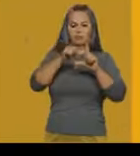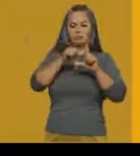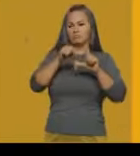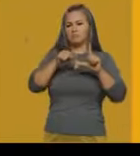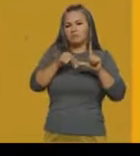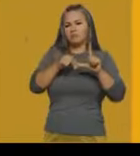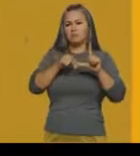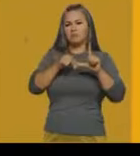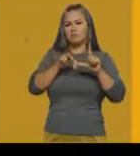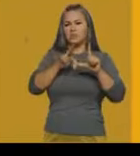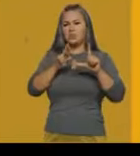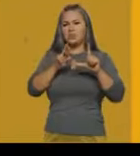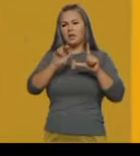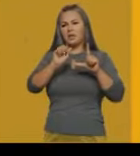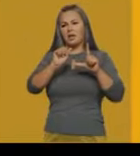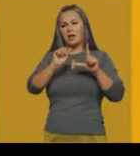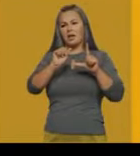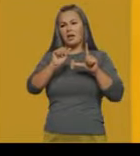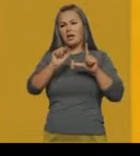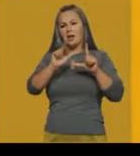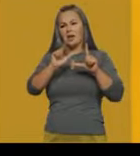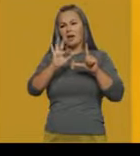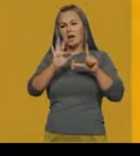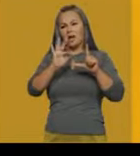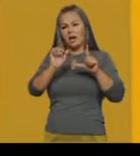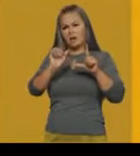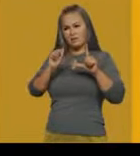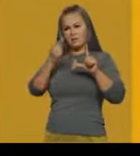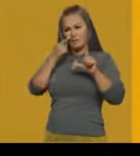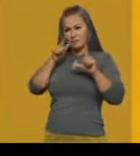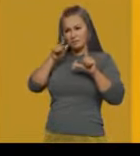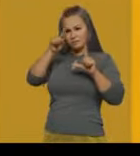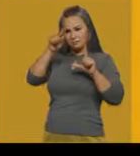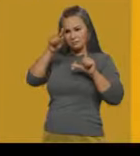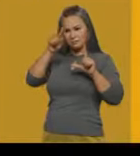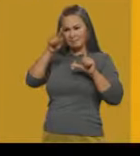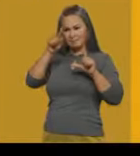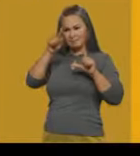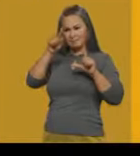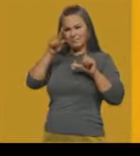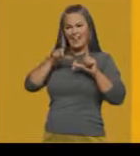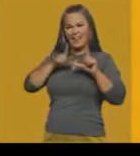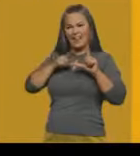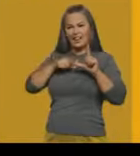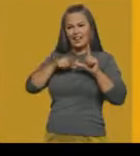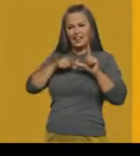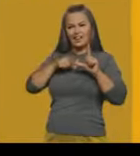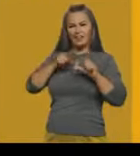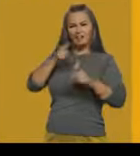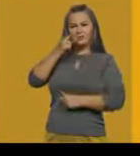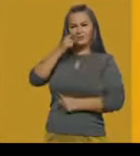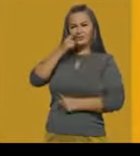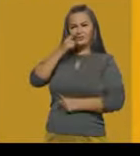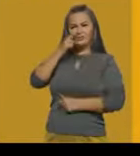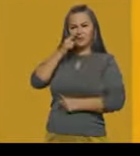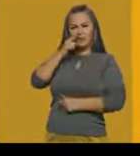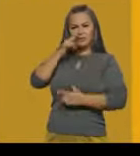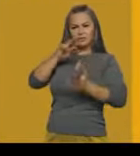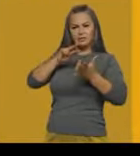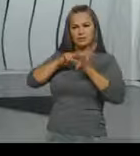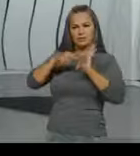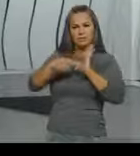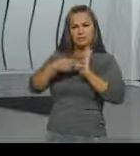chamando de alfa, que é uma letra grega, né? Que representa a letra A, minúscula.